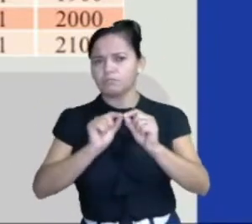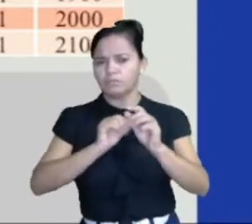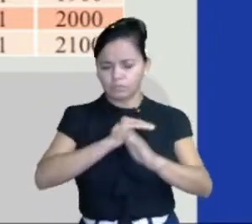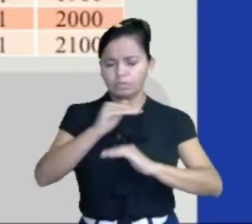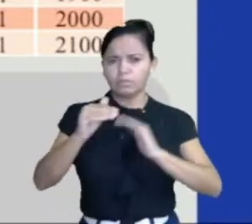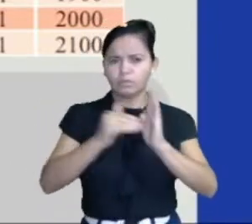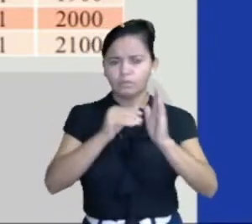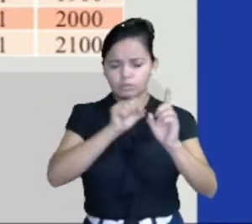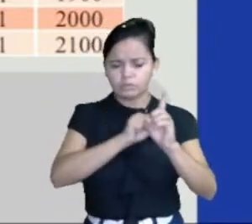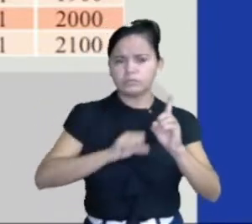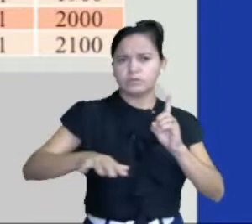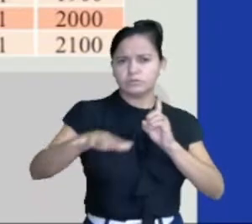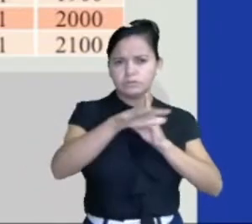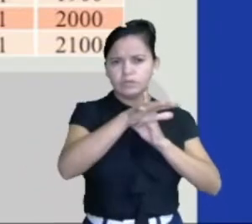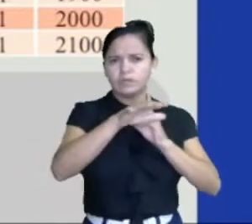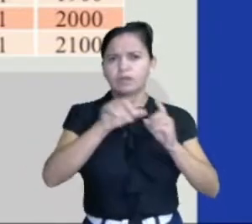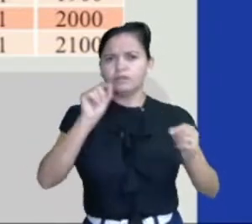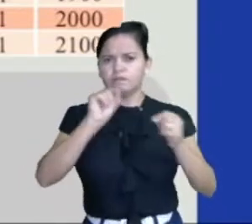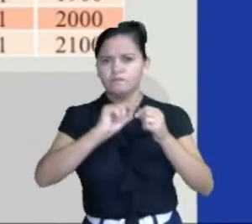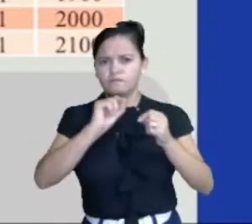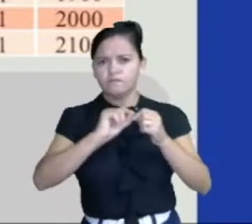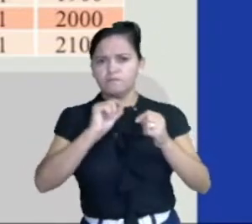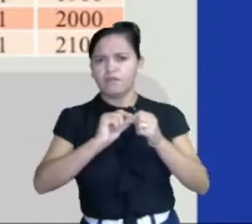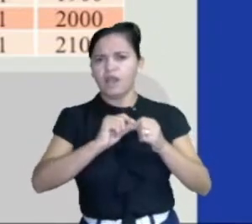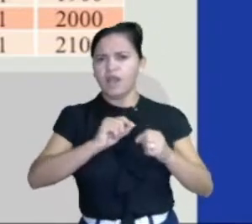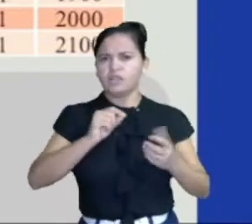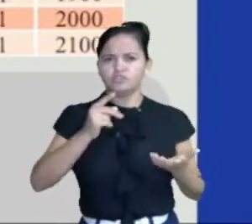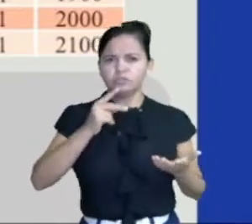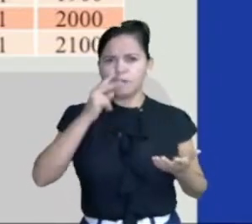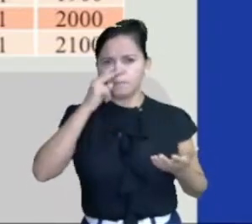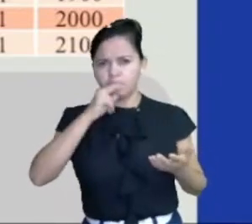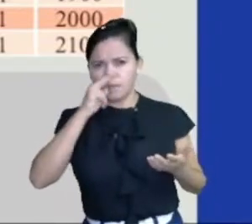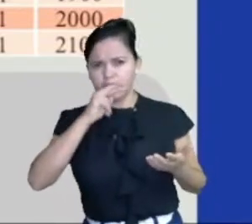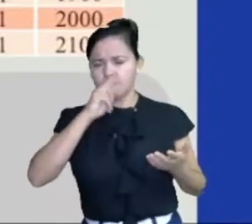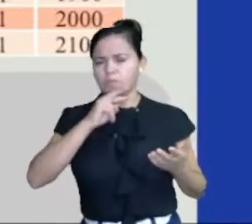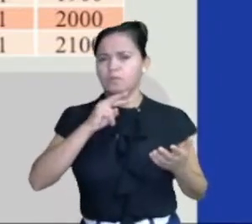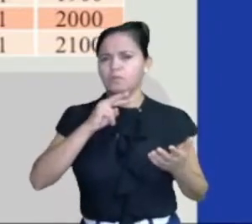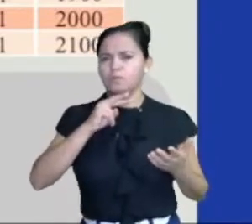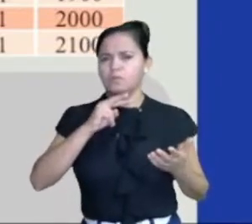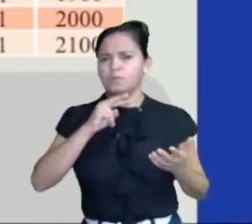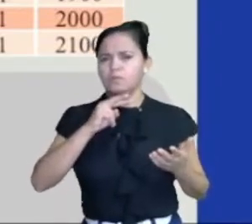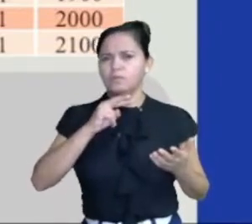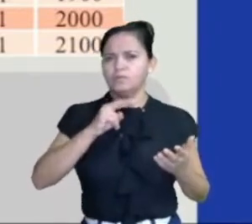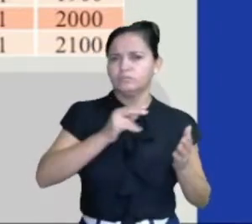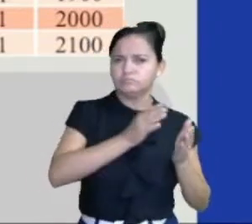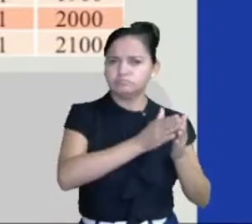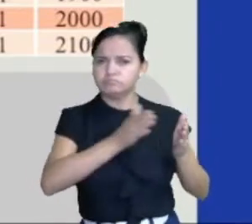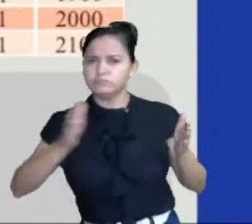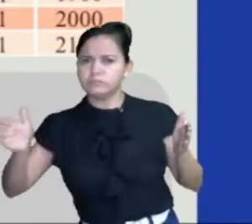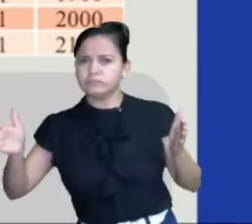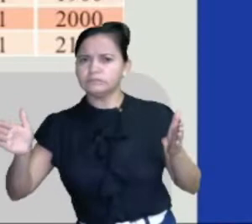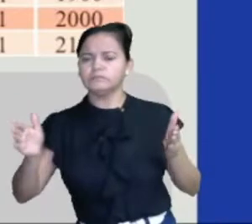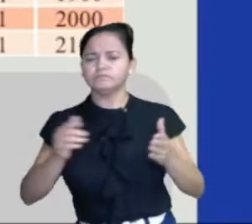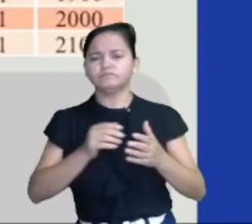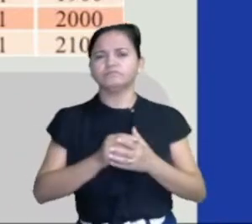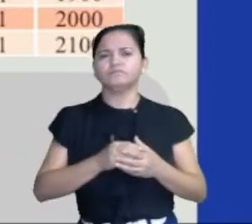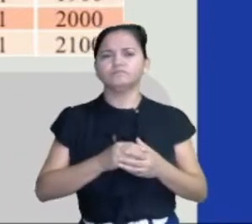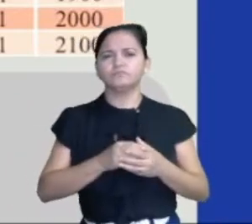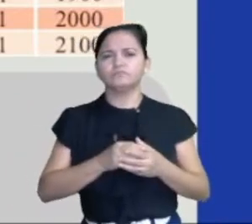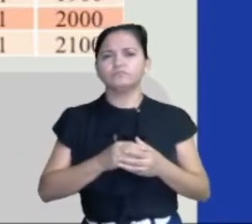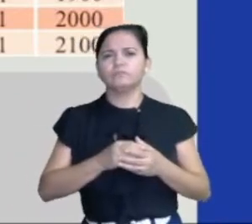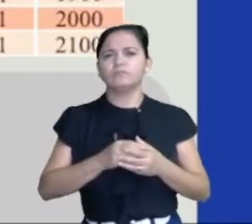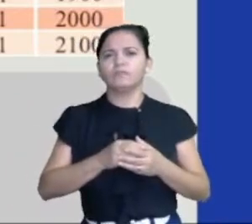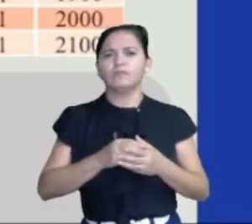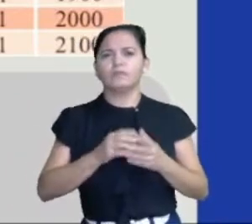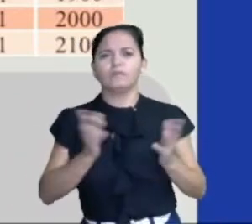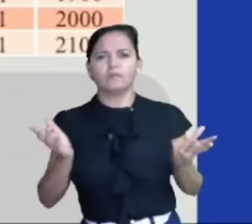todas as sociedades façam as suas contagens a partir dessa divisão, mas que